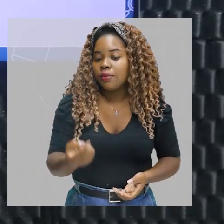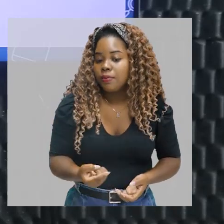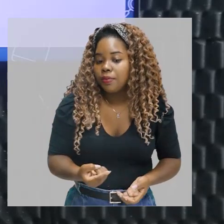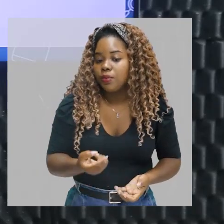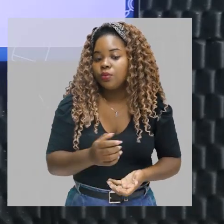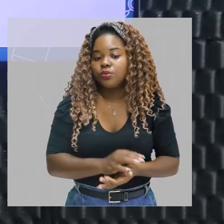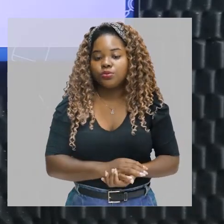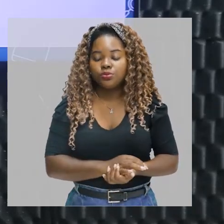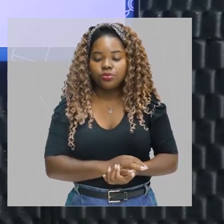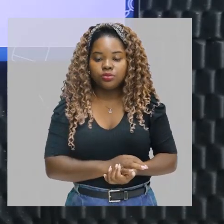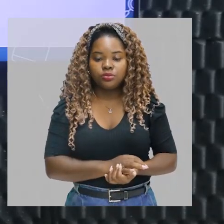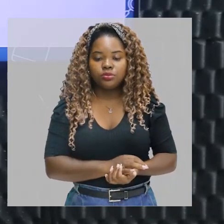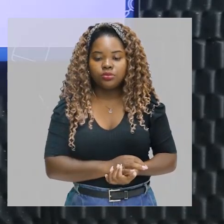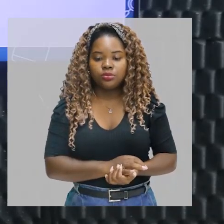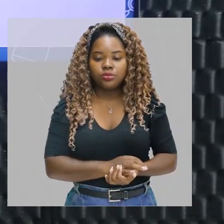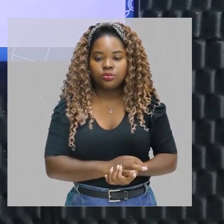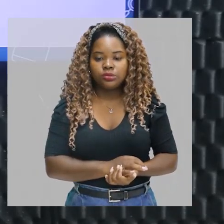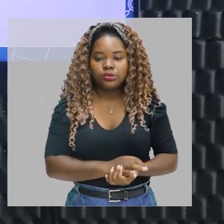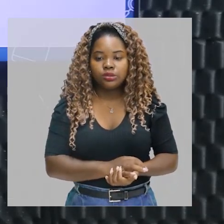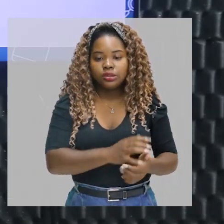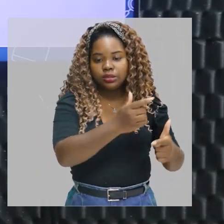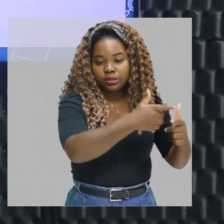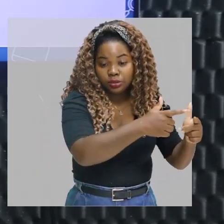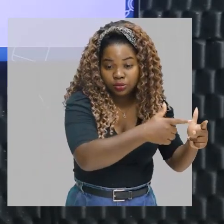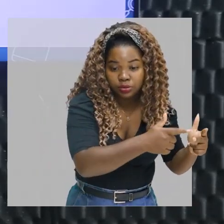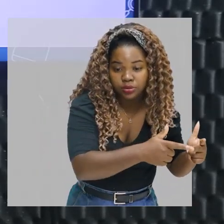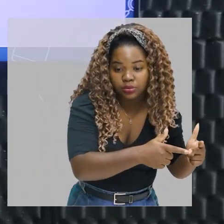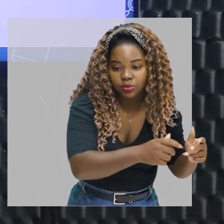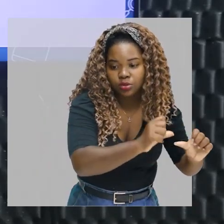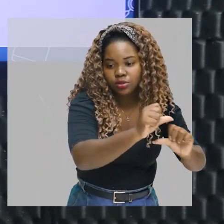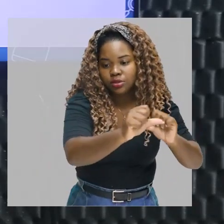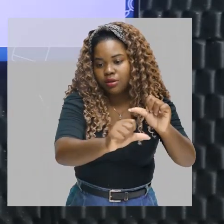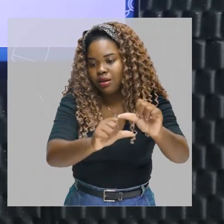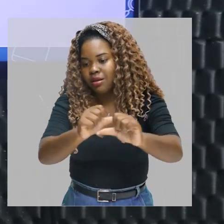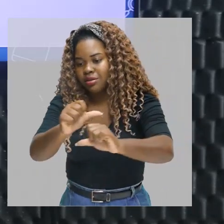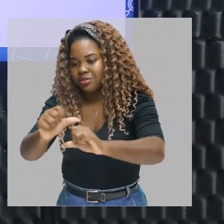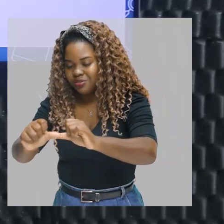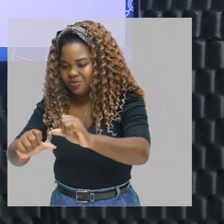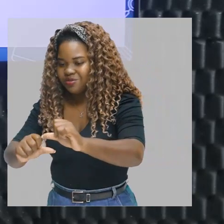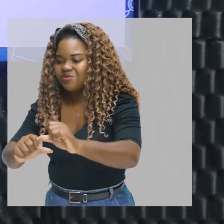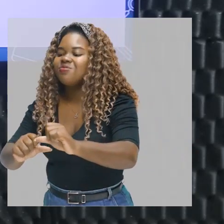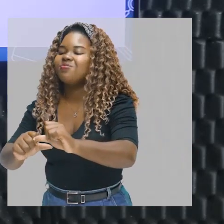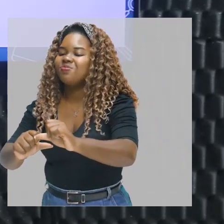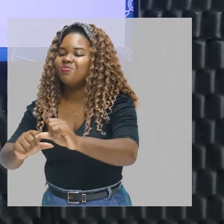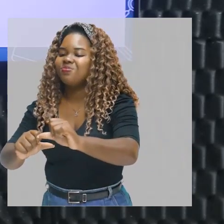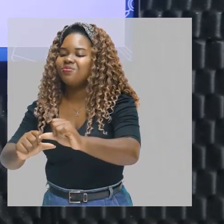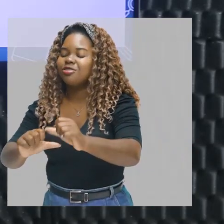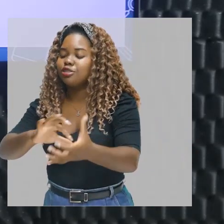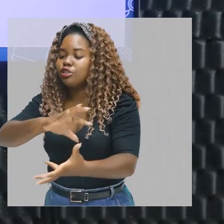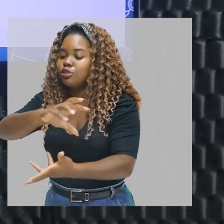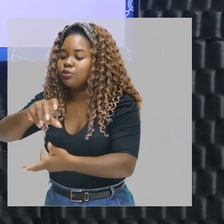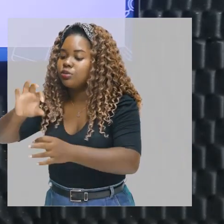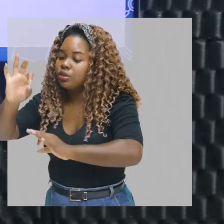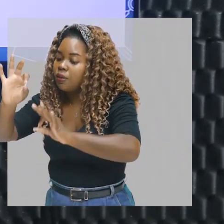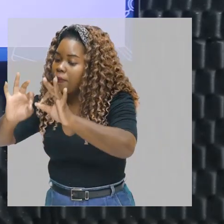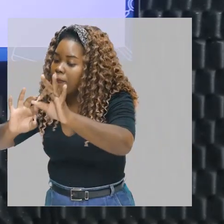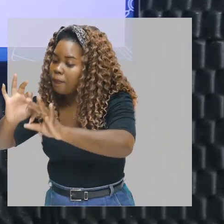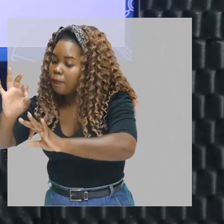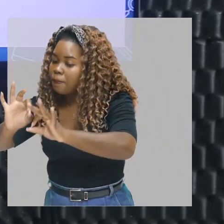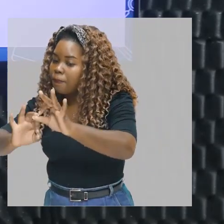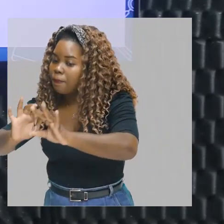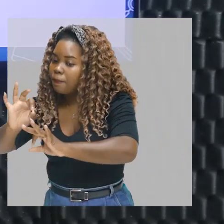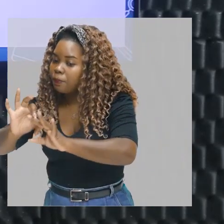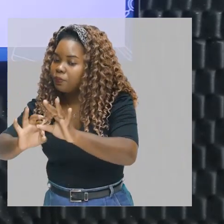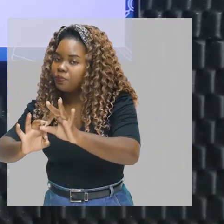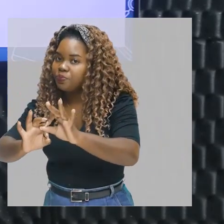algum modo, o caos se transformou em cosmos, certo? O caos se transformou em uma